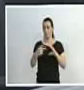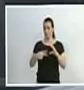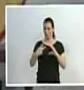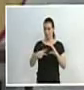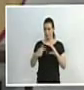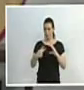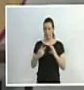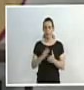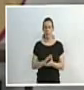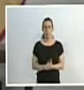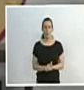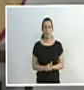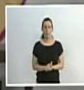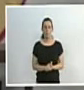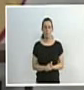Casa Legislativa.